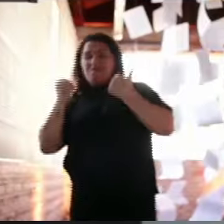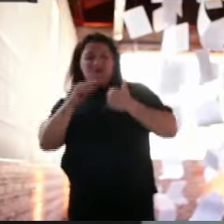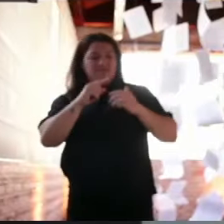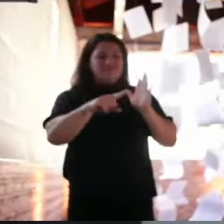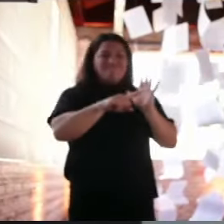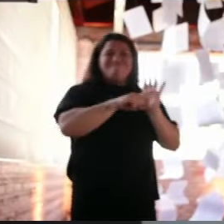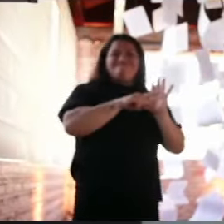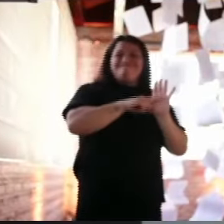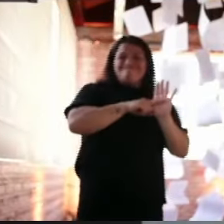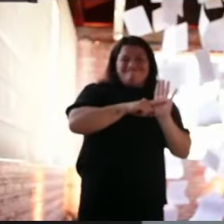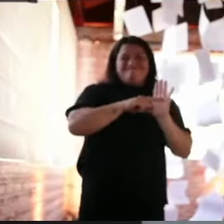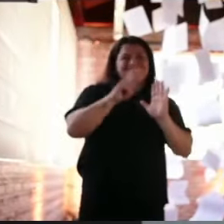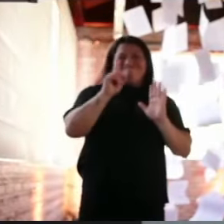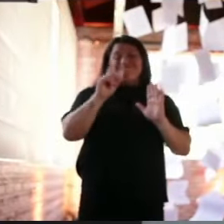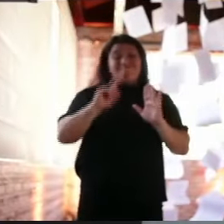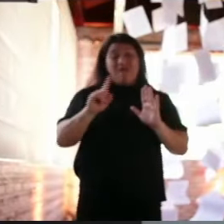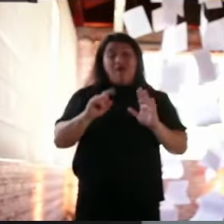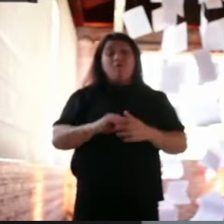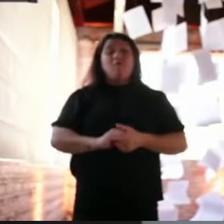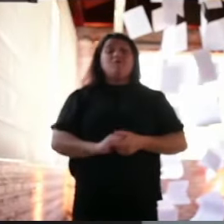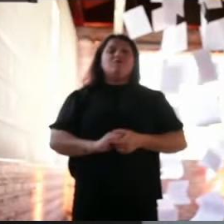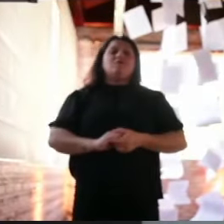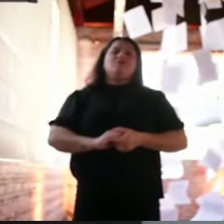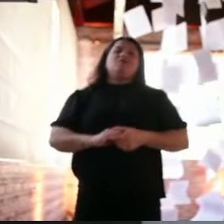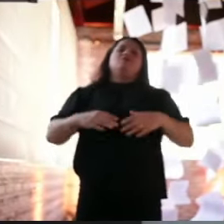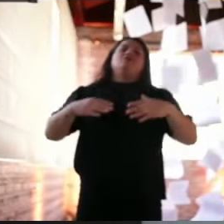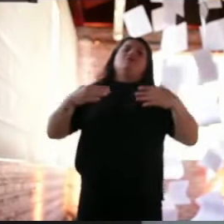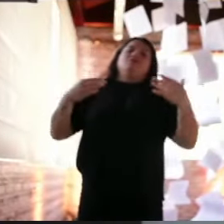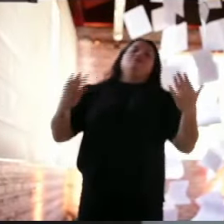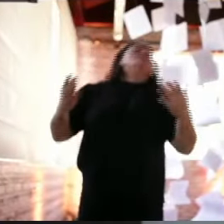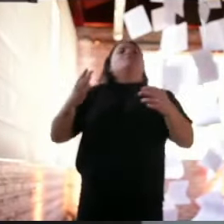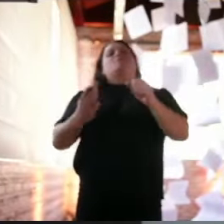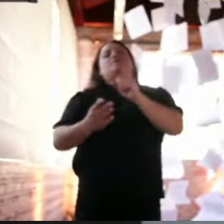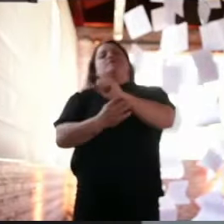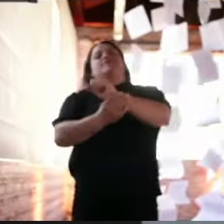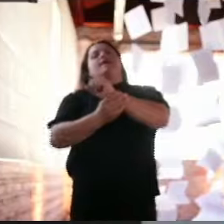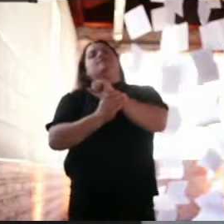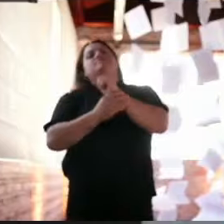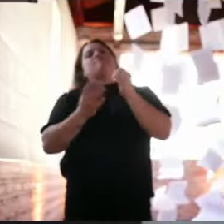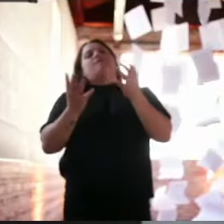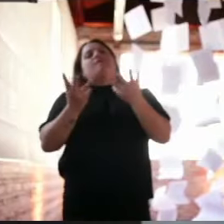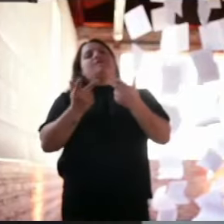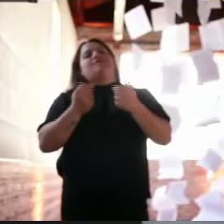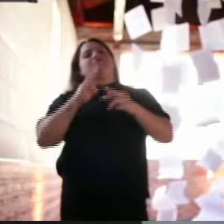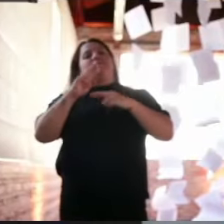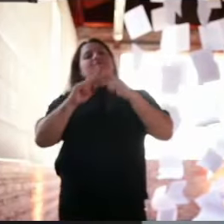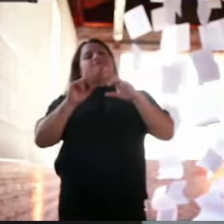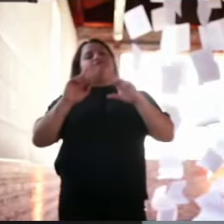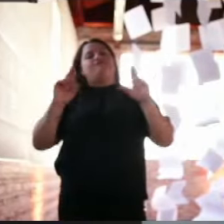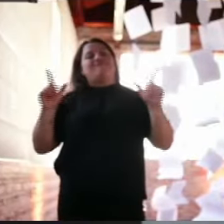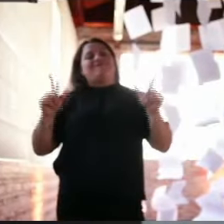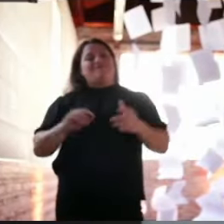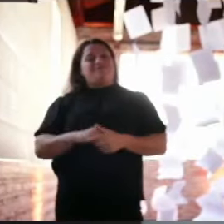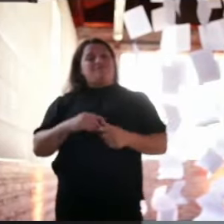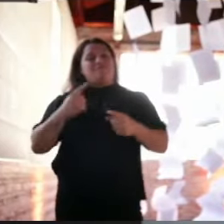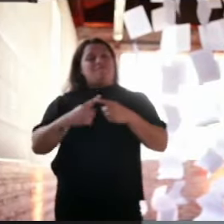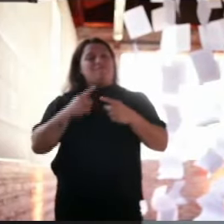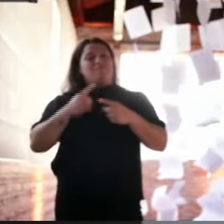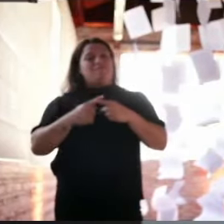supor que o que a perinatalidade garante uma outra qualidade de relação porque a clínica